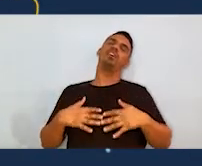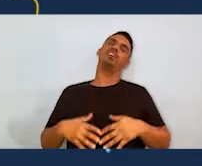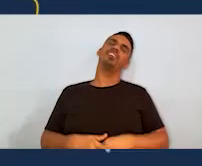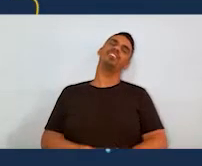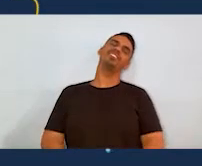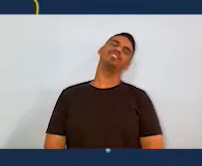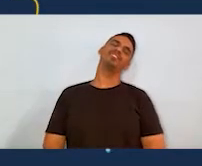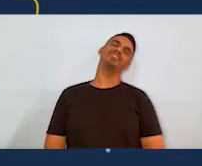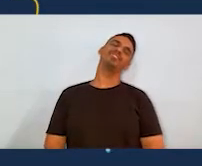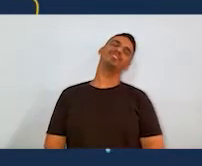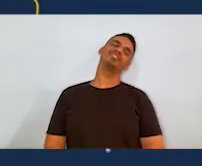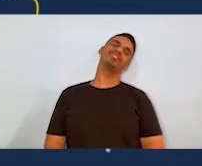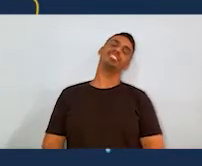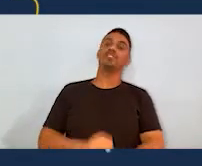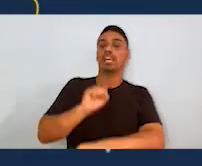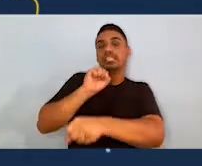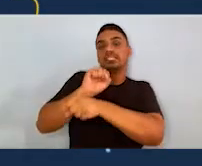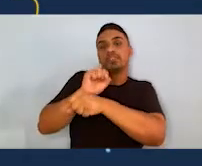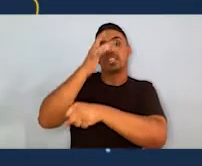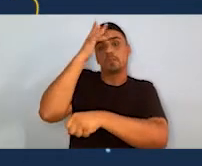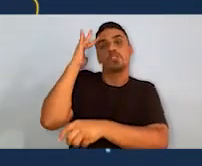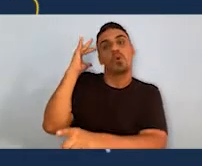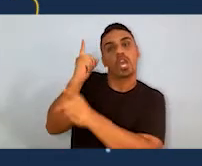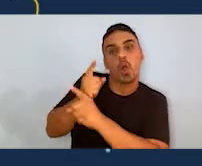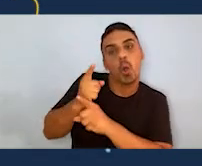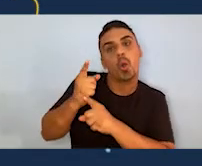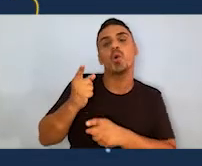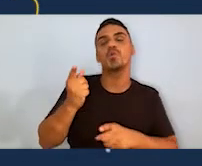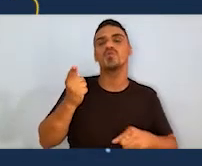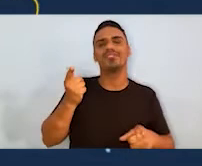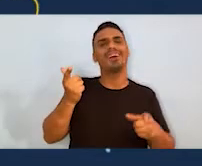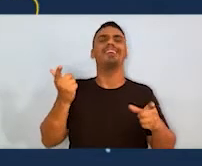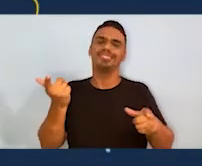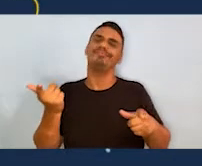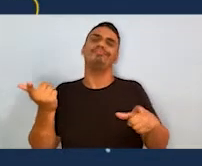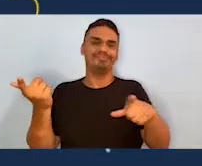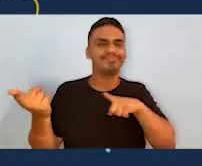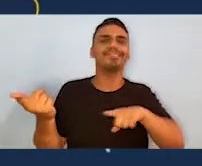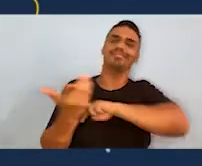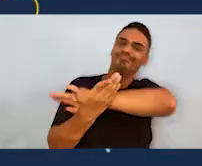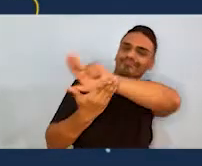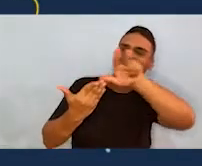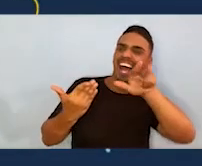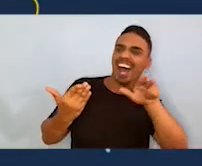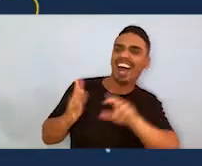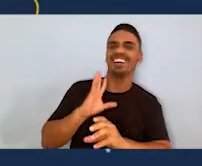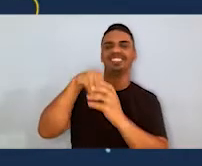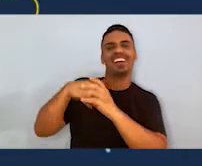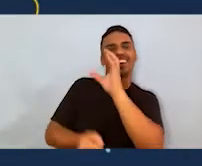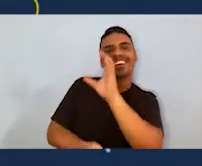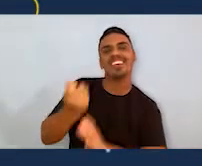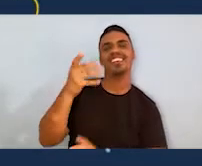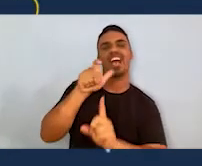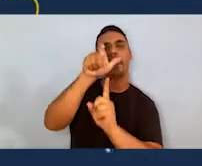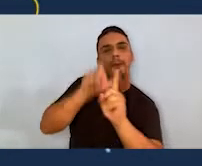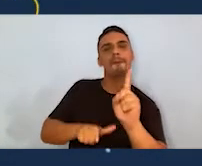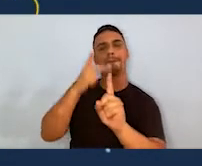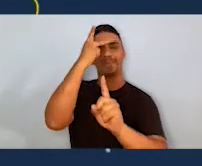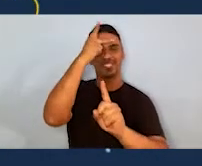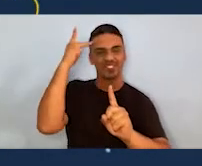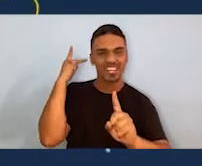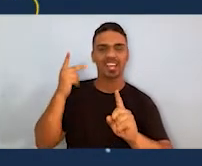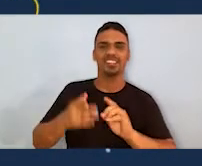esperando alguém para um encontro. Então, tudo isso faz parte dessa questão de criação de